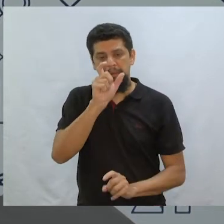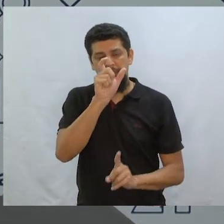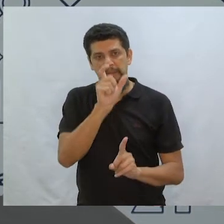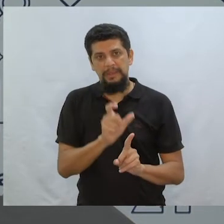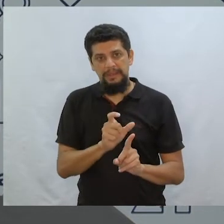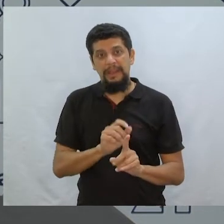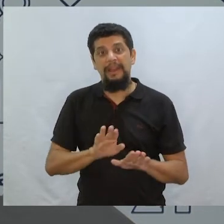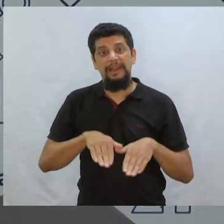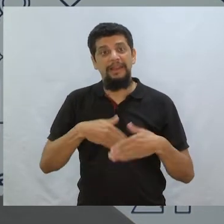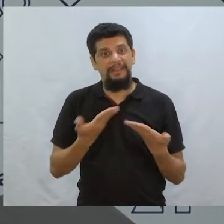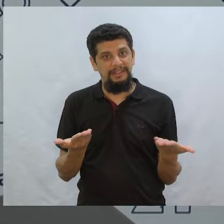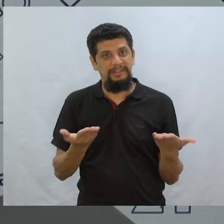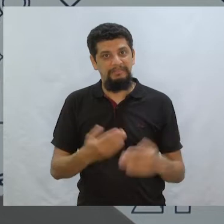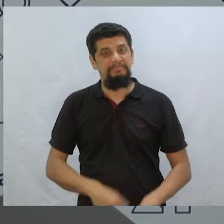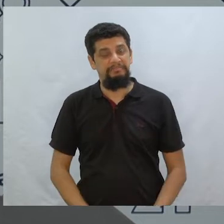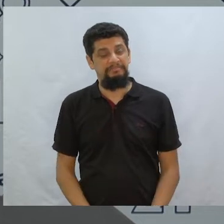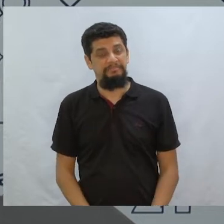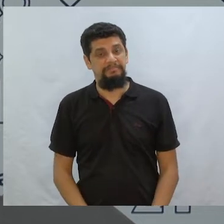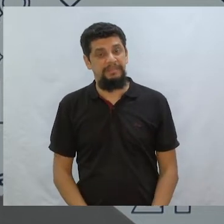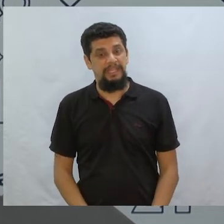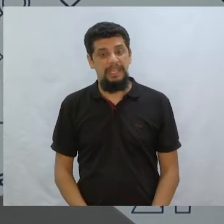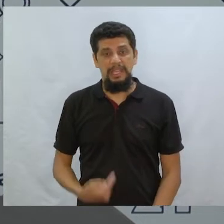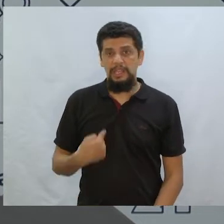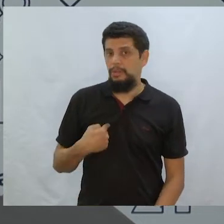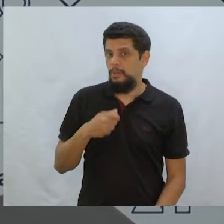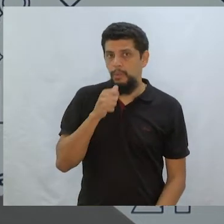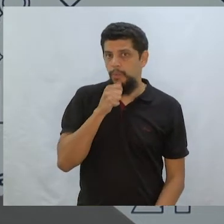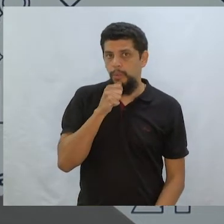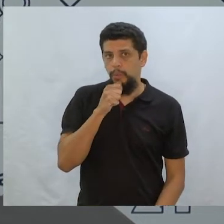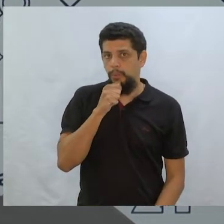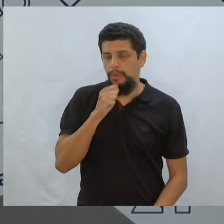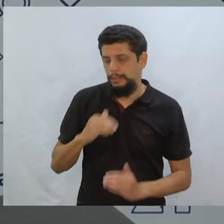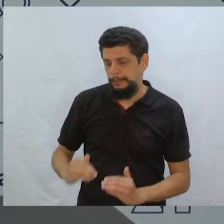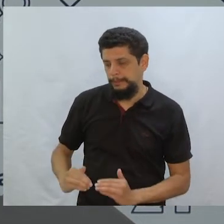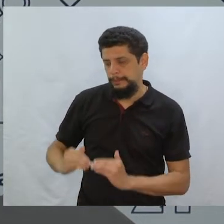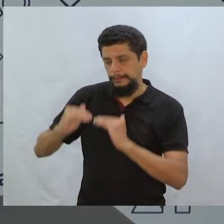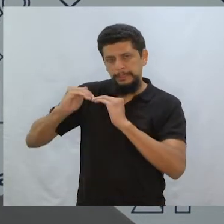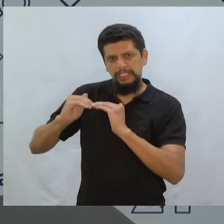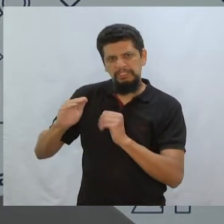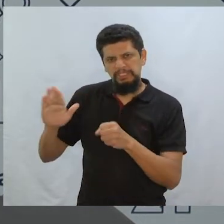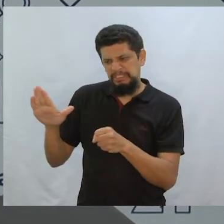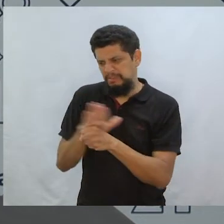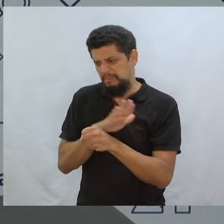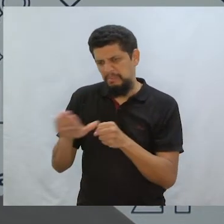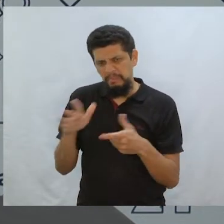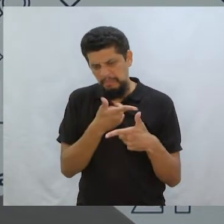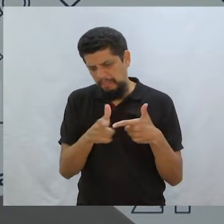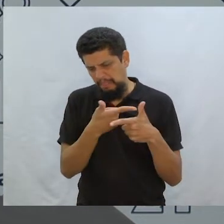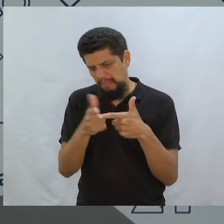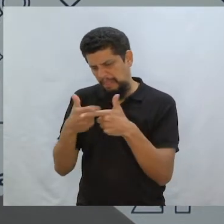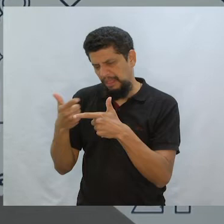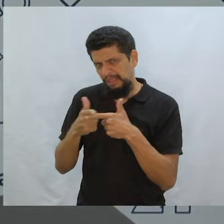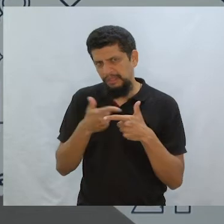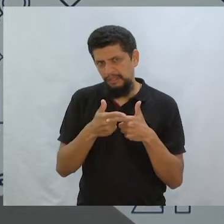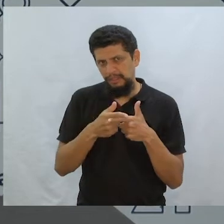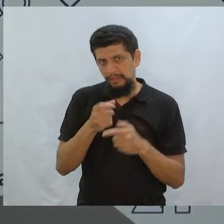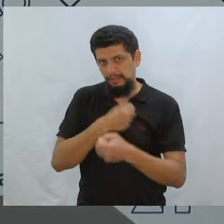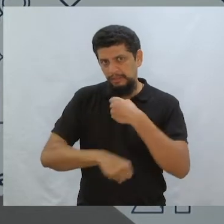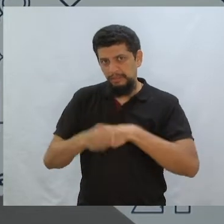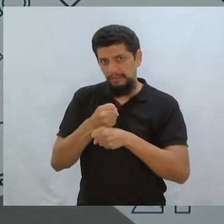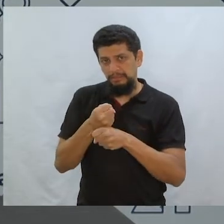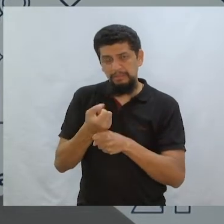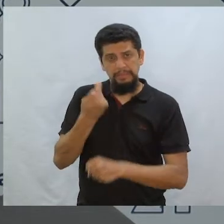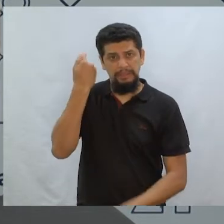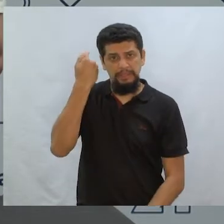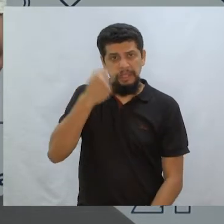Diz aí é que está Eu ainda nem cresci e já estou cheio de problemas só no ano